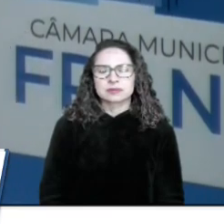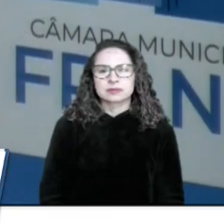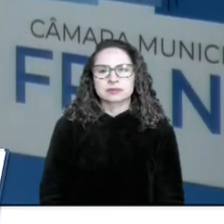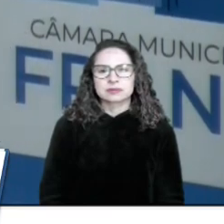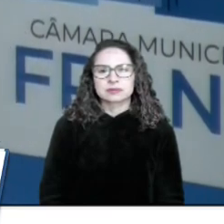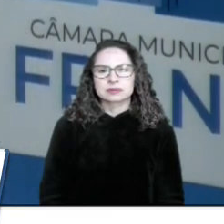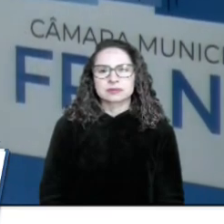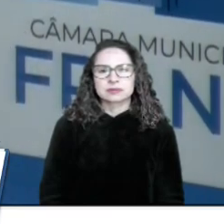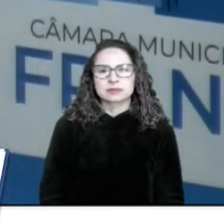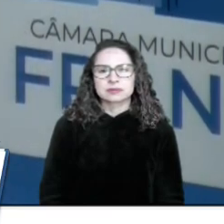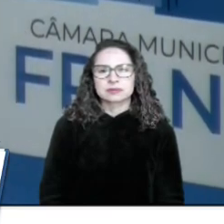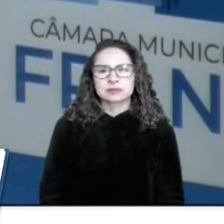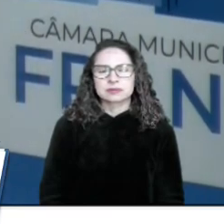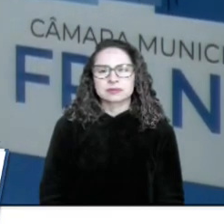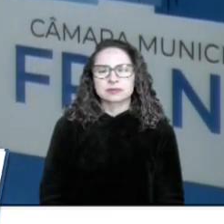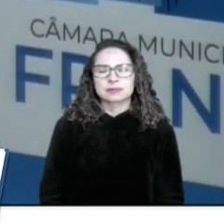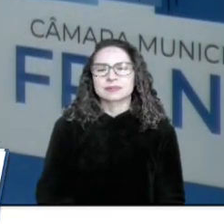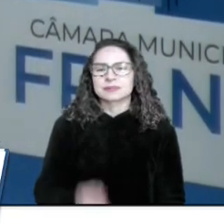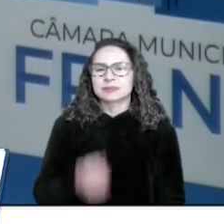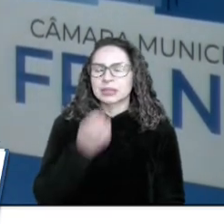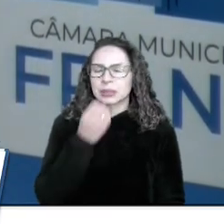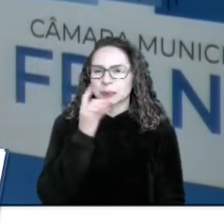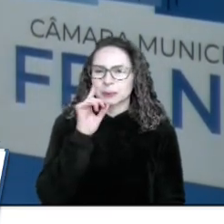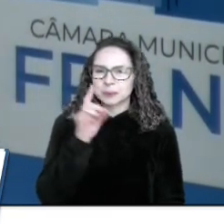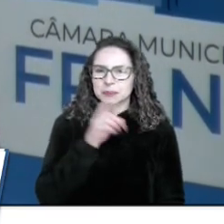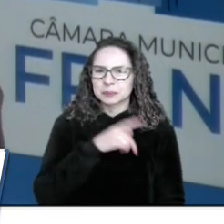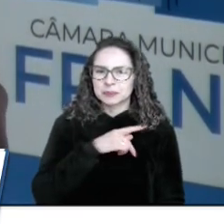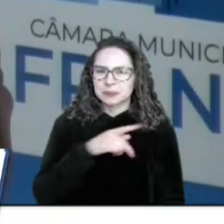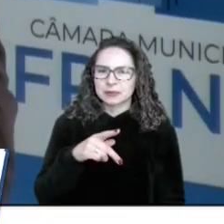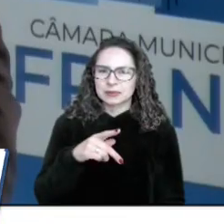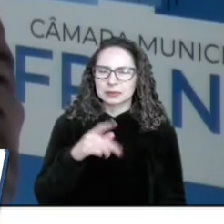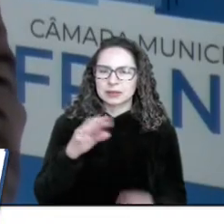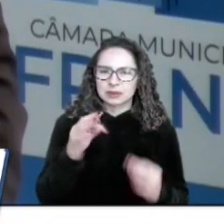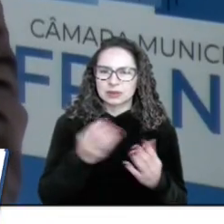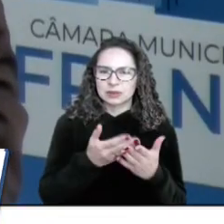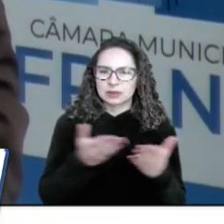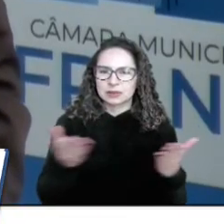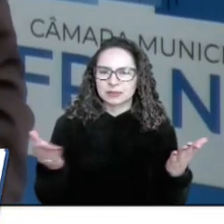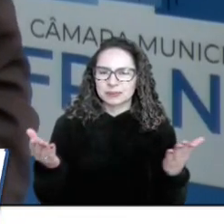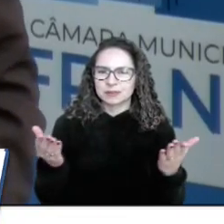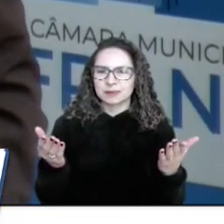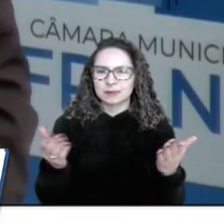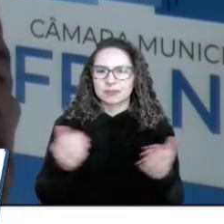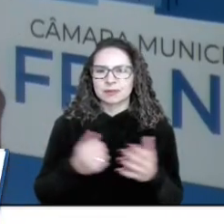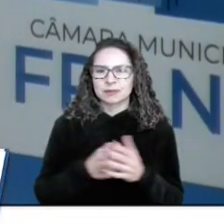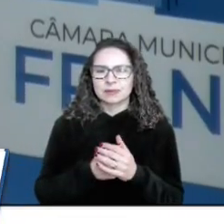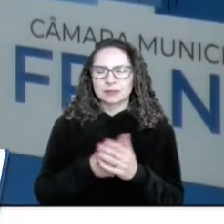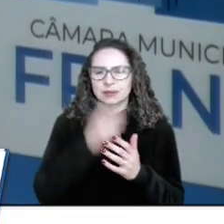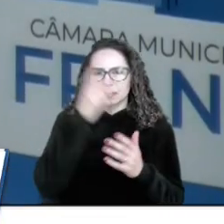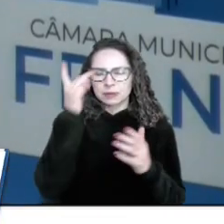Senhor presidente, nobres pares, público aqui presente,